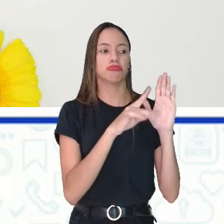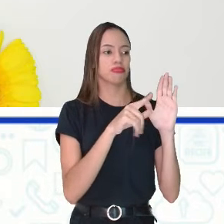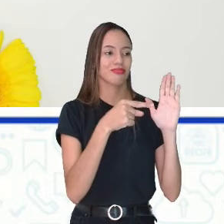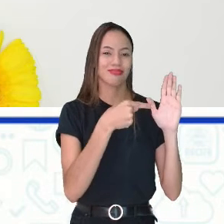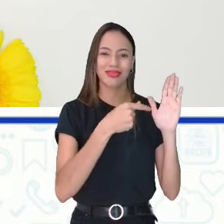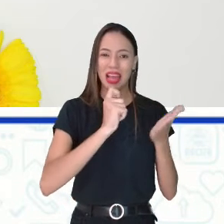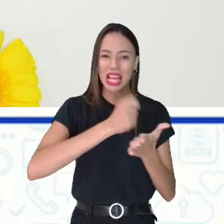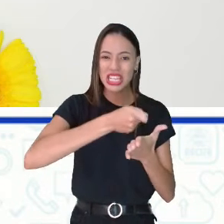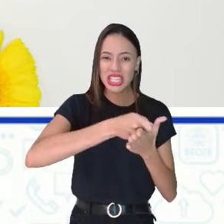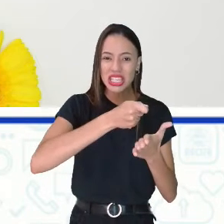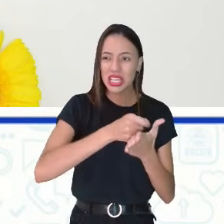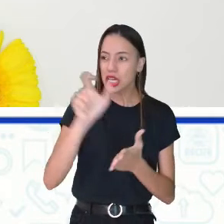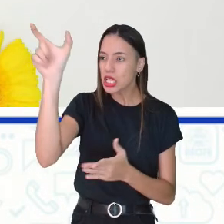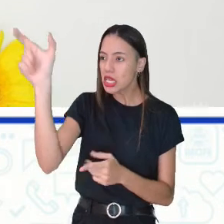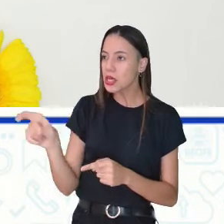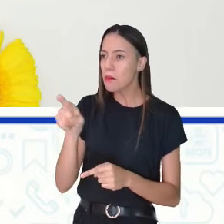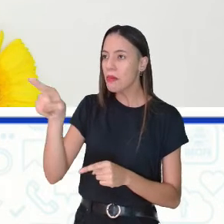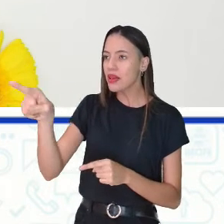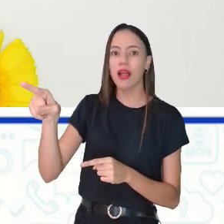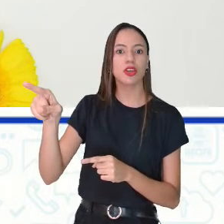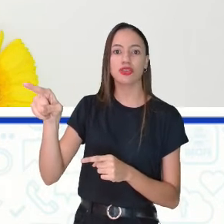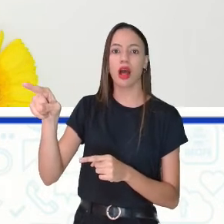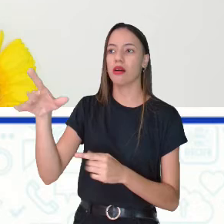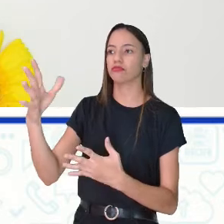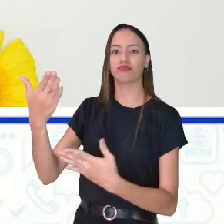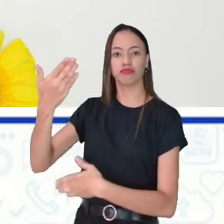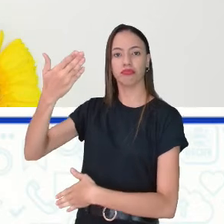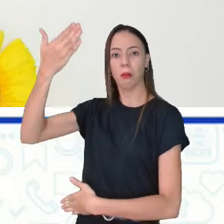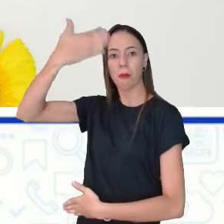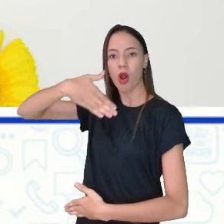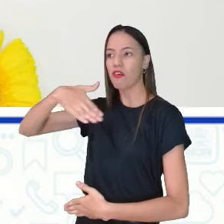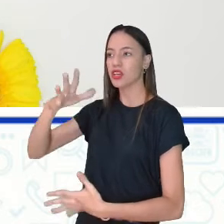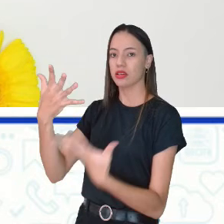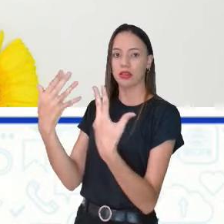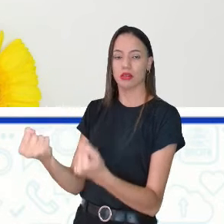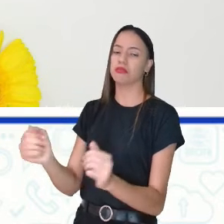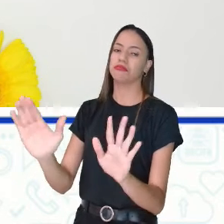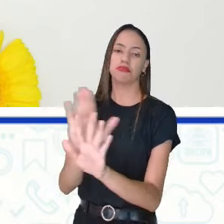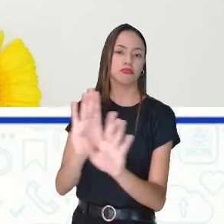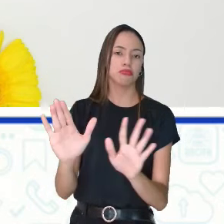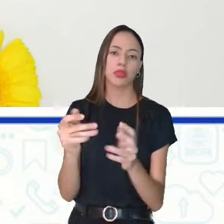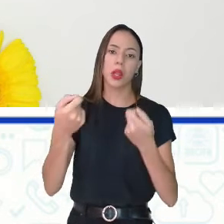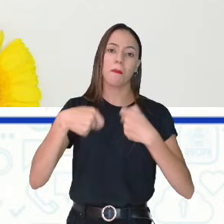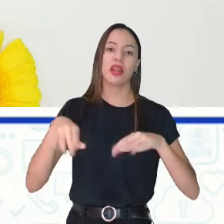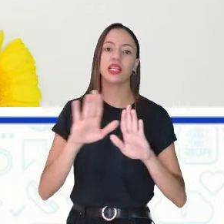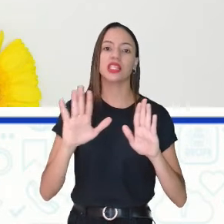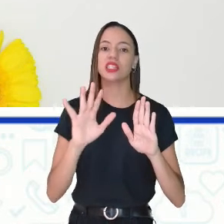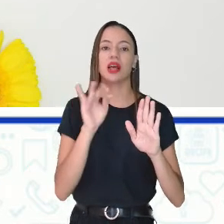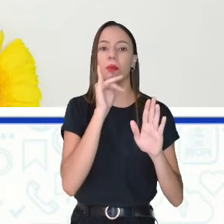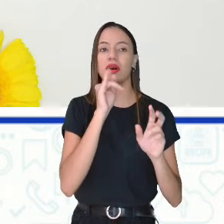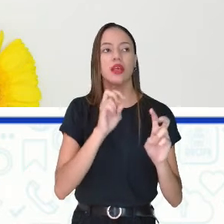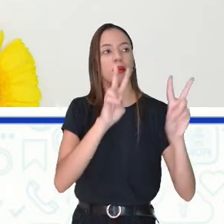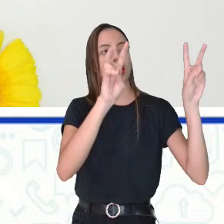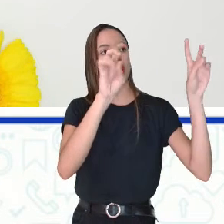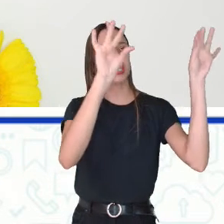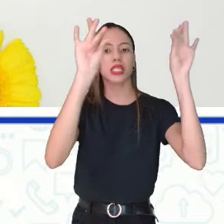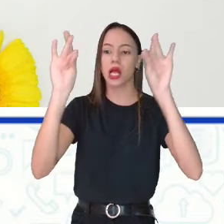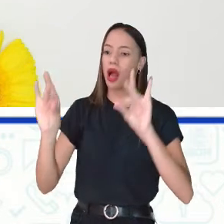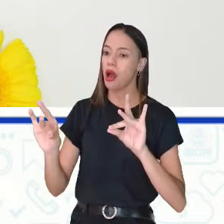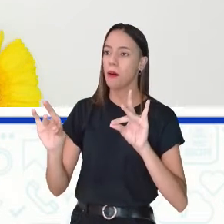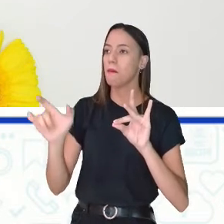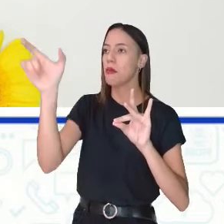se aprove o conteúdo argumentado. Nesse caso, não precisamos citar uma fonte de